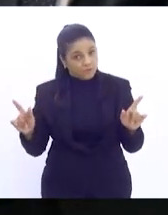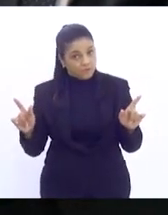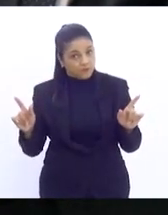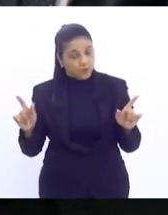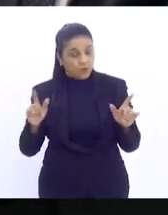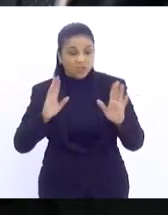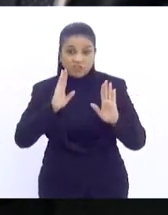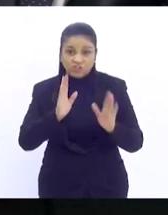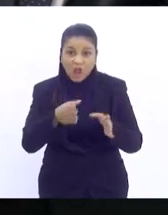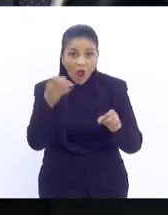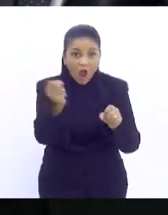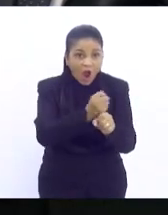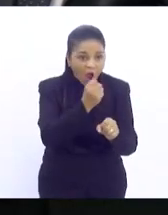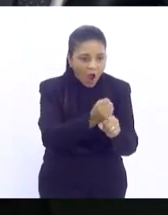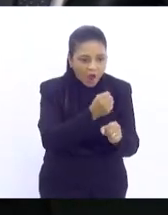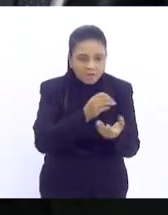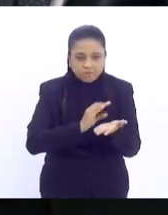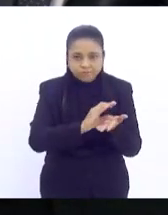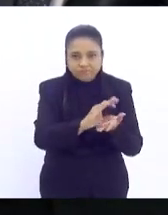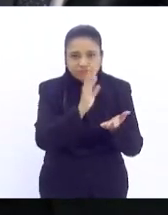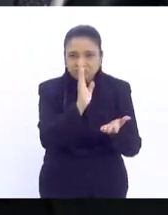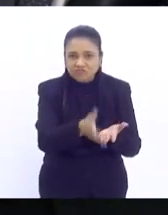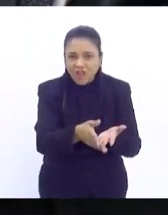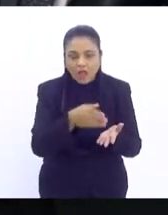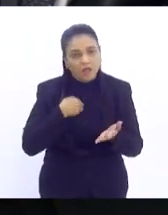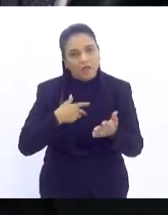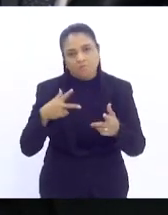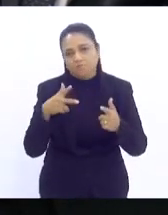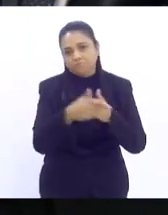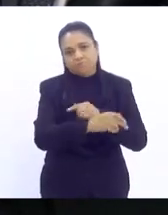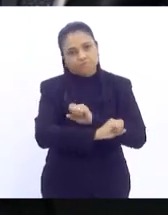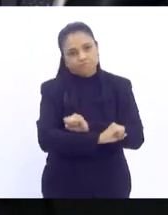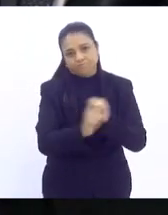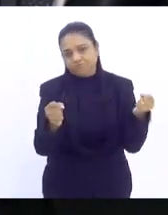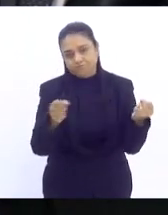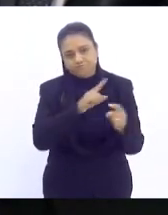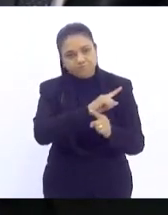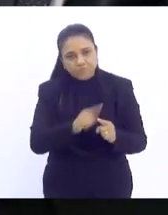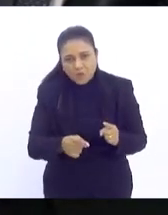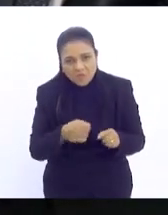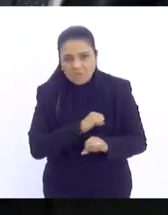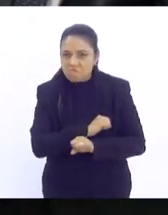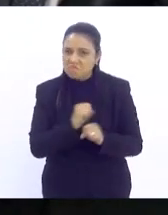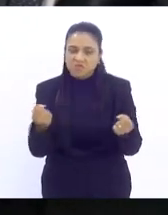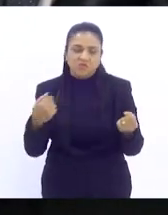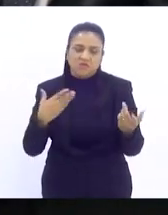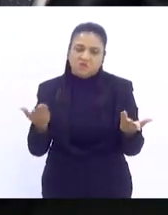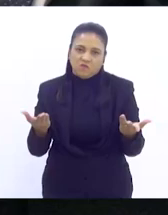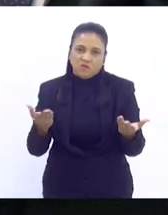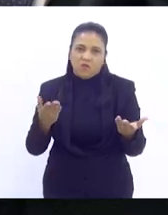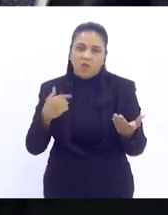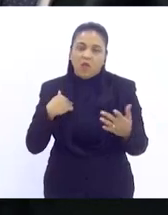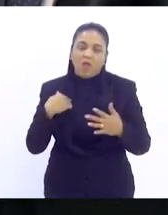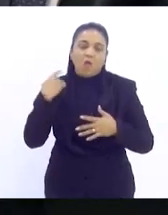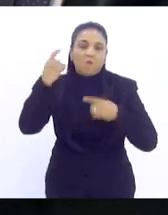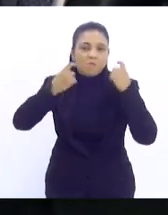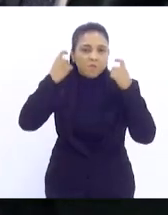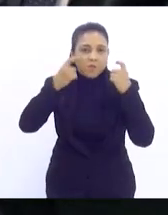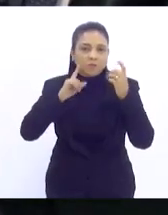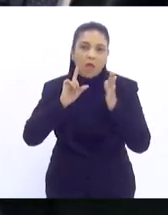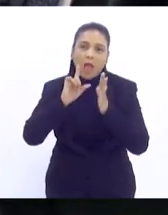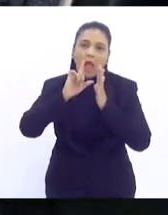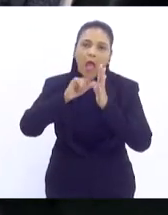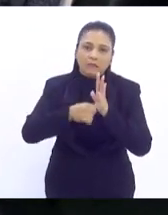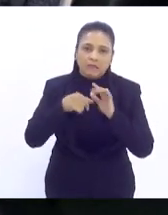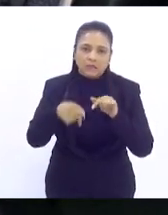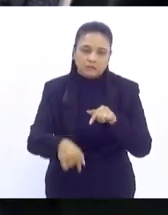Eu Tenho muito receio dos efeitos que essa discussão no âmbito do Parlamento trazem ao estado do Rio de Janeiro Essa é a